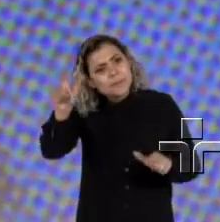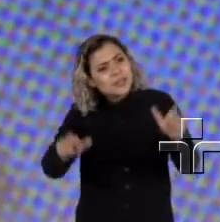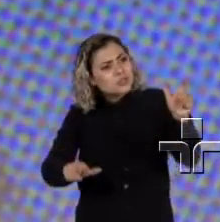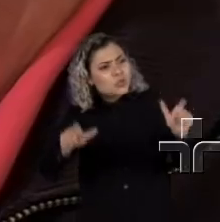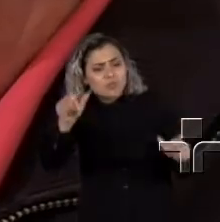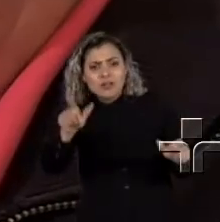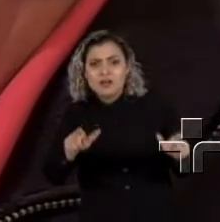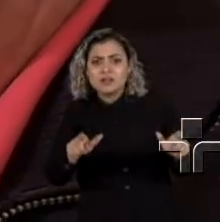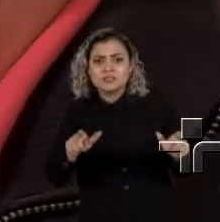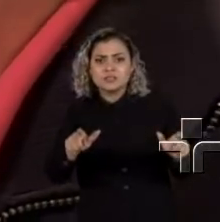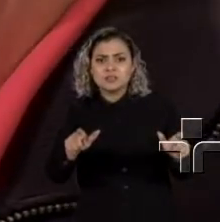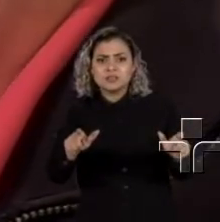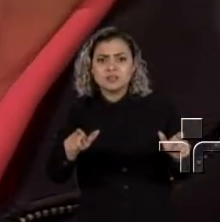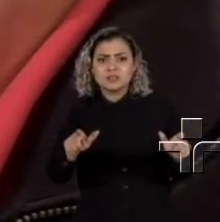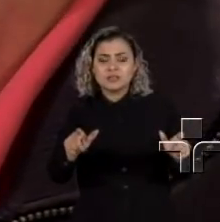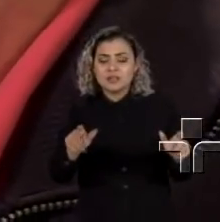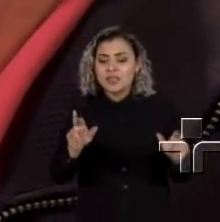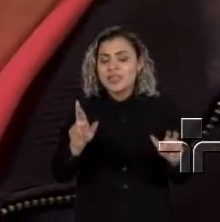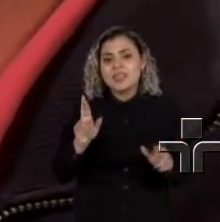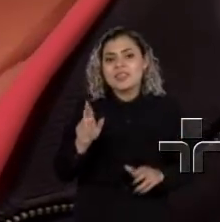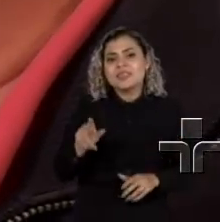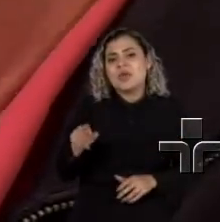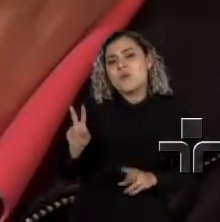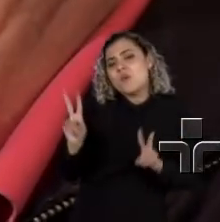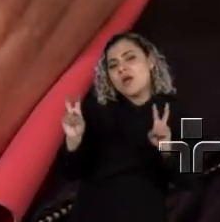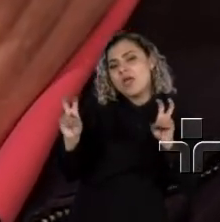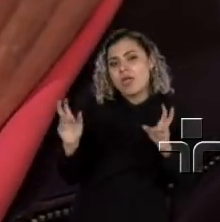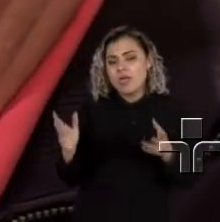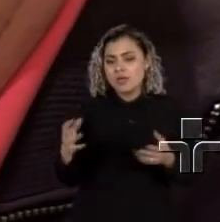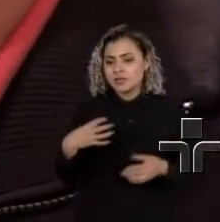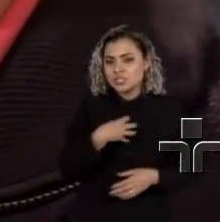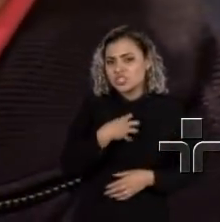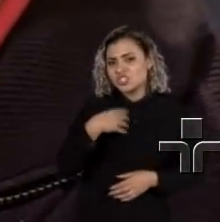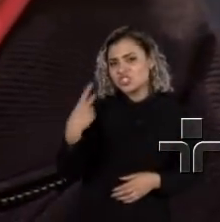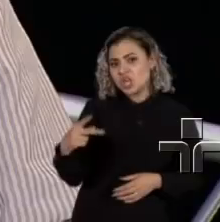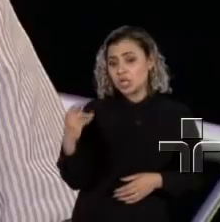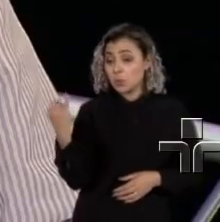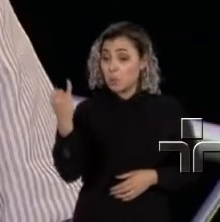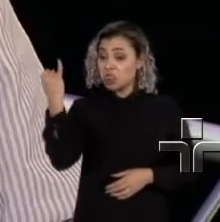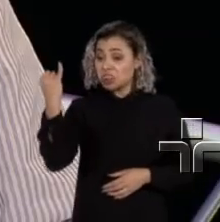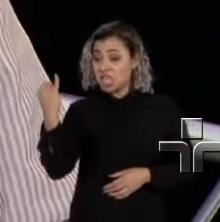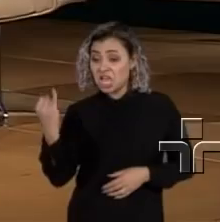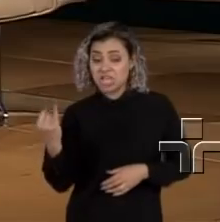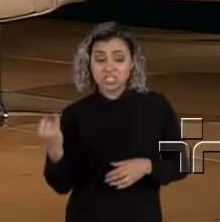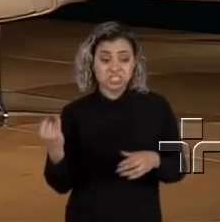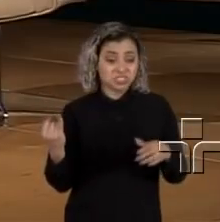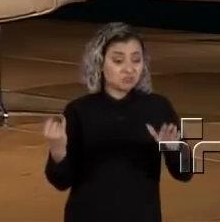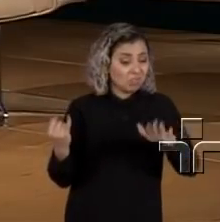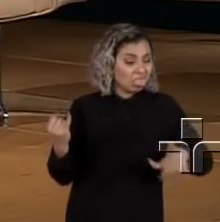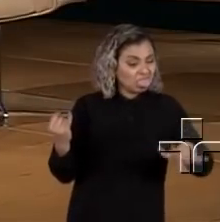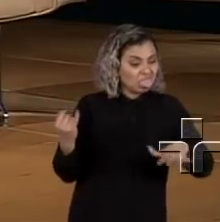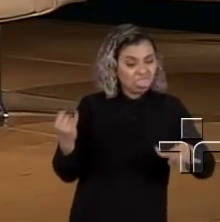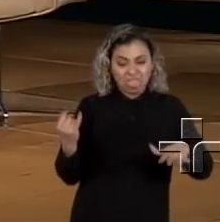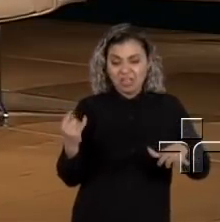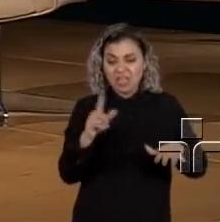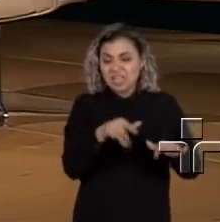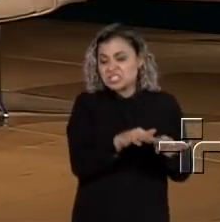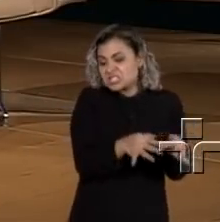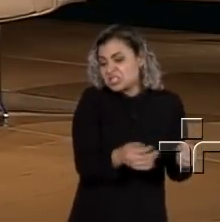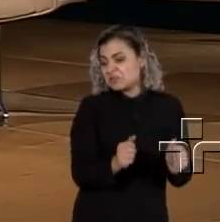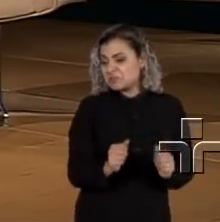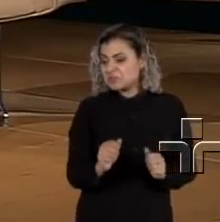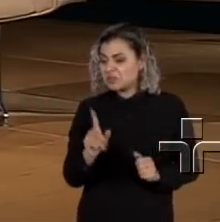personagens, eles não estão nessa escala de valores, que às vezes as pessoas dão, o papel é pequeno, o papel é